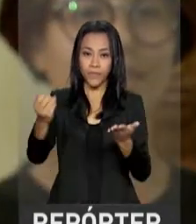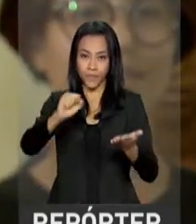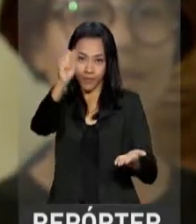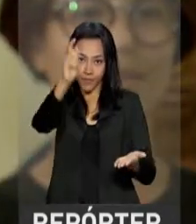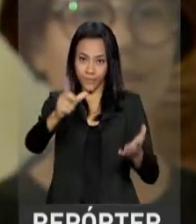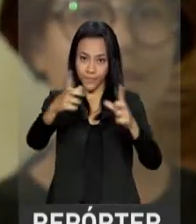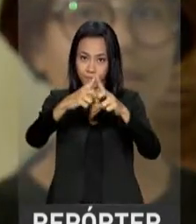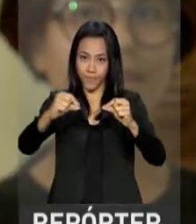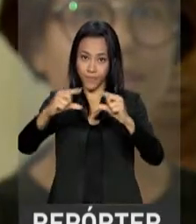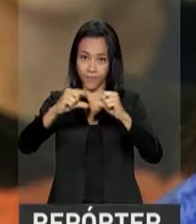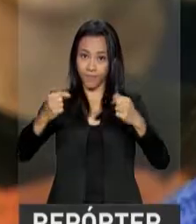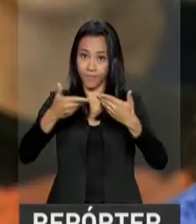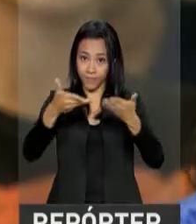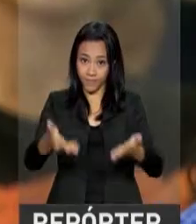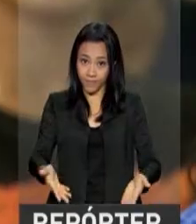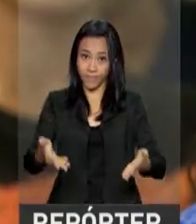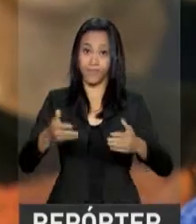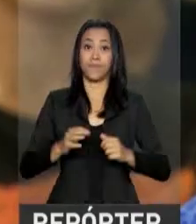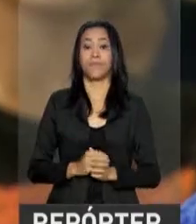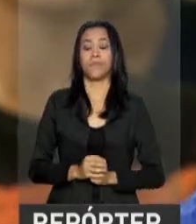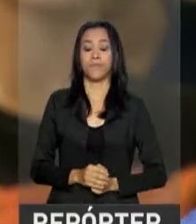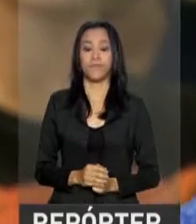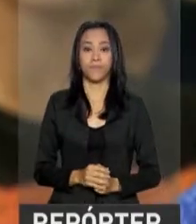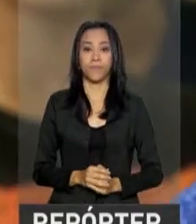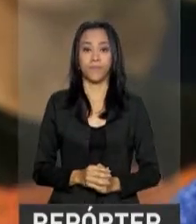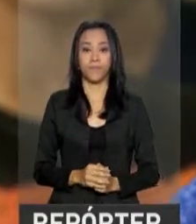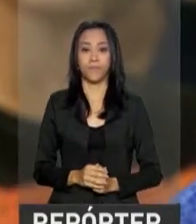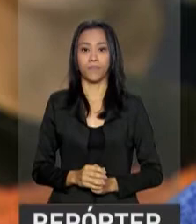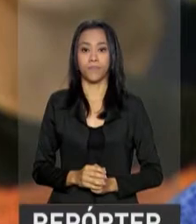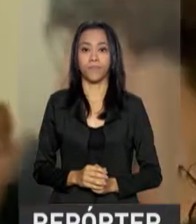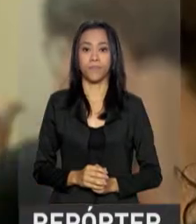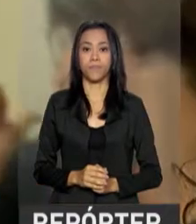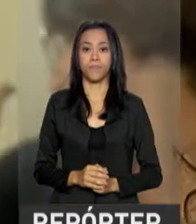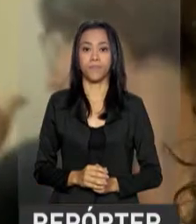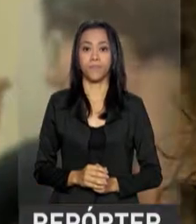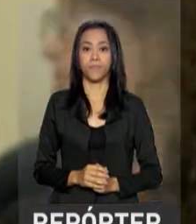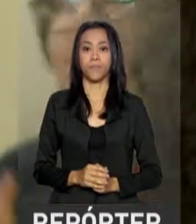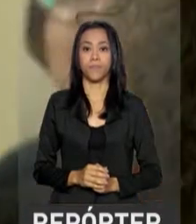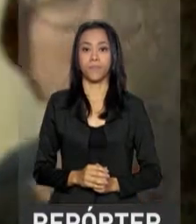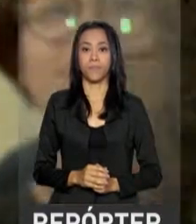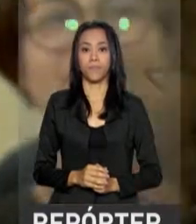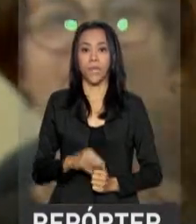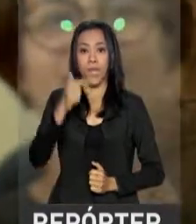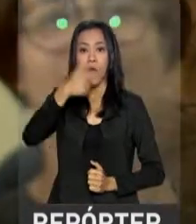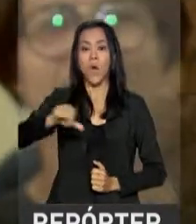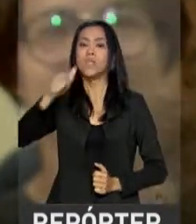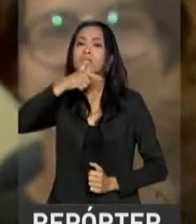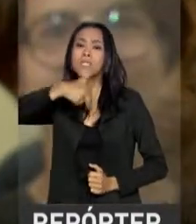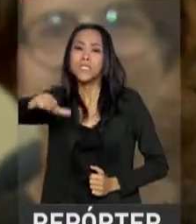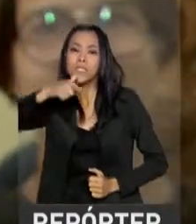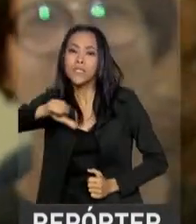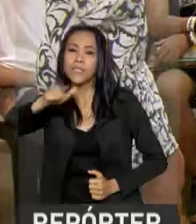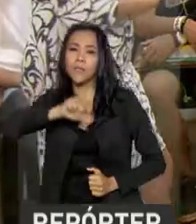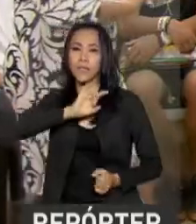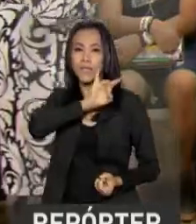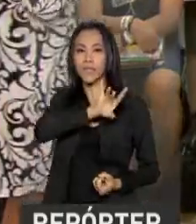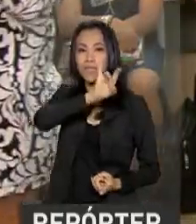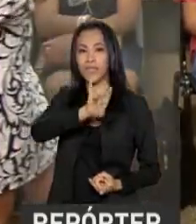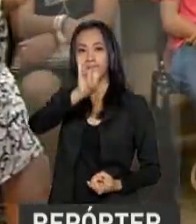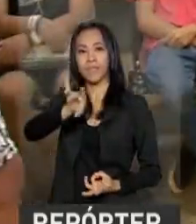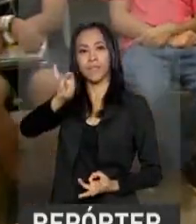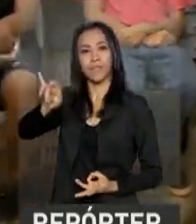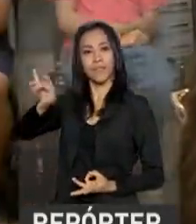ni yokoso gozaimasu. Hi guys and welcome to Brasilia. Salut, salut tout le monde, bienvenue à Brasilia.